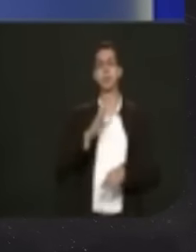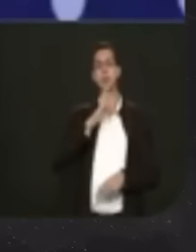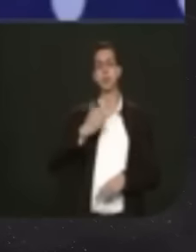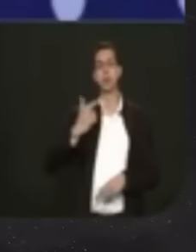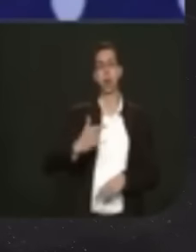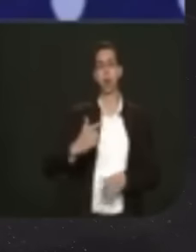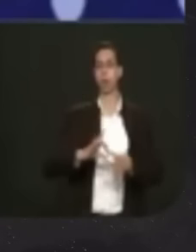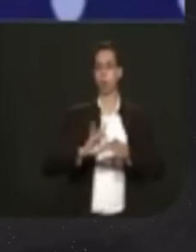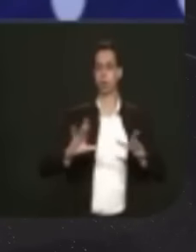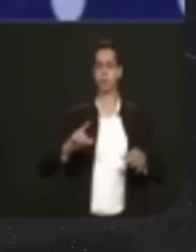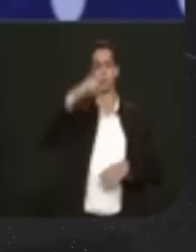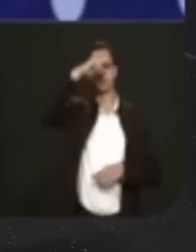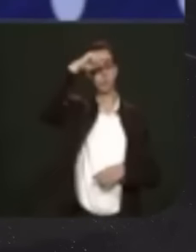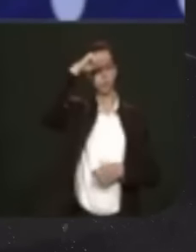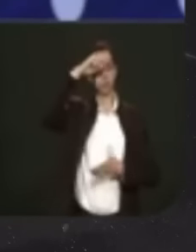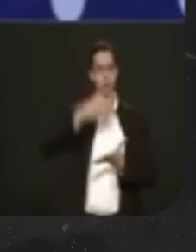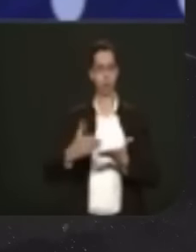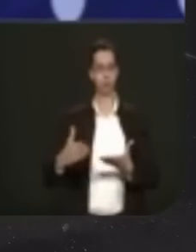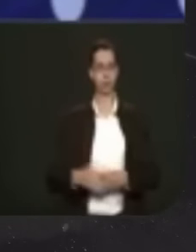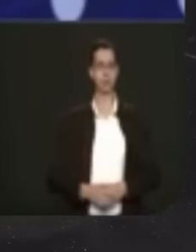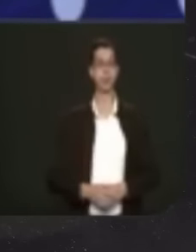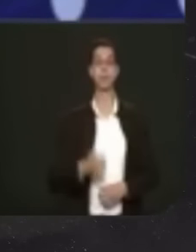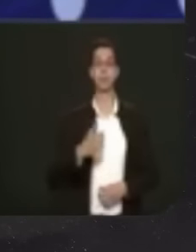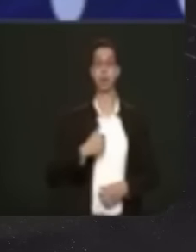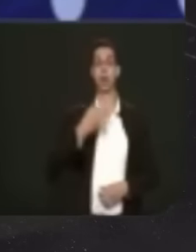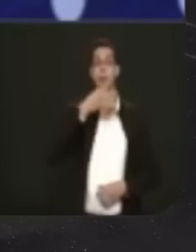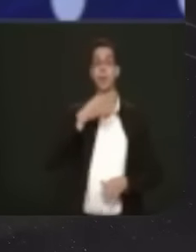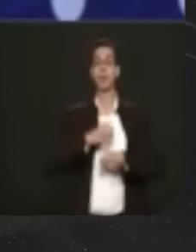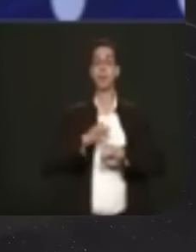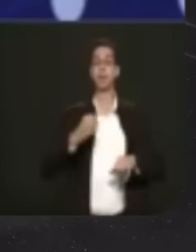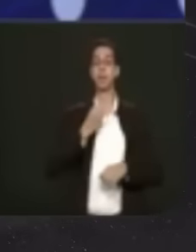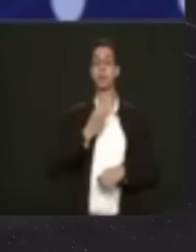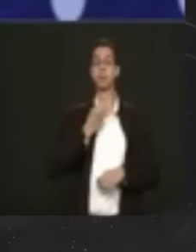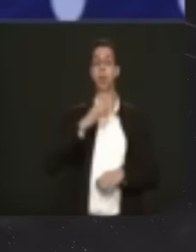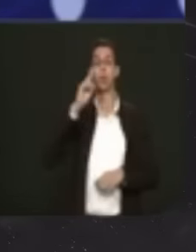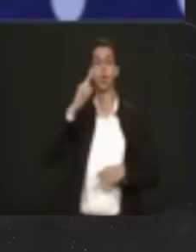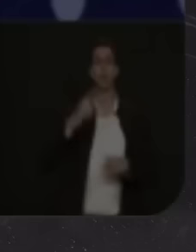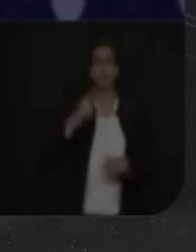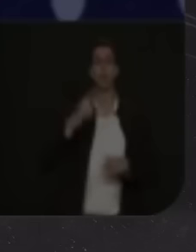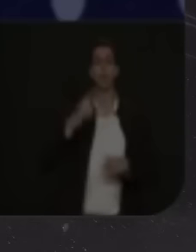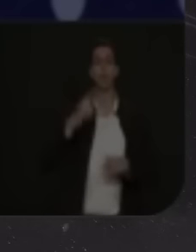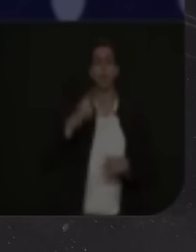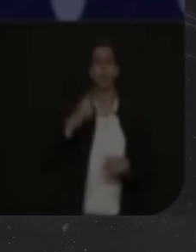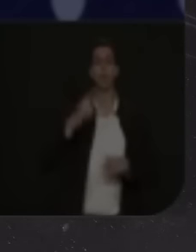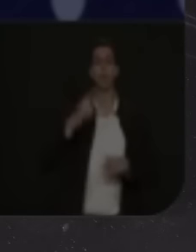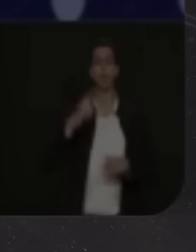Tábata no discurso é muito interessante bom dia Por que que você não colocou uma vice Negra